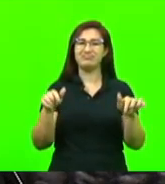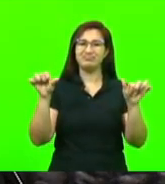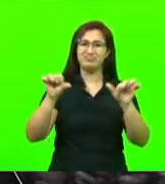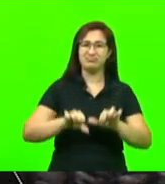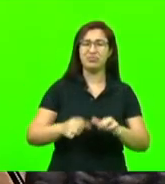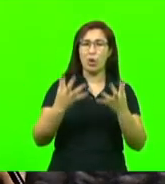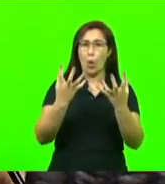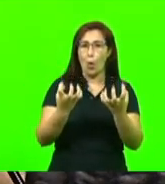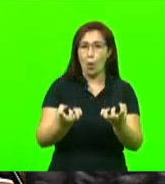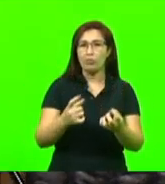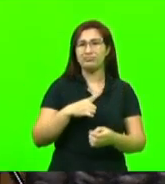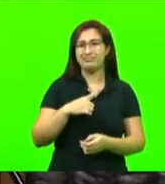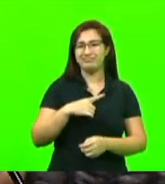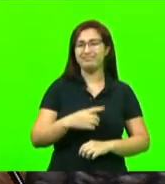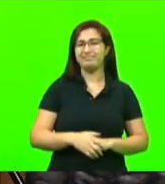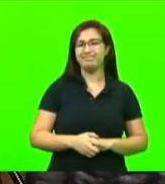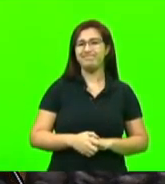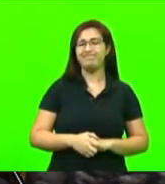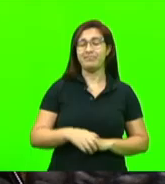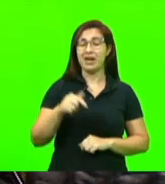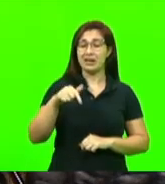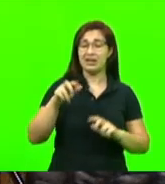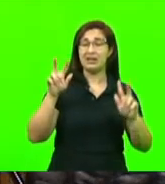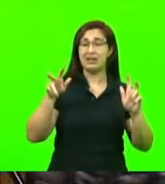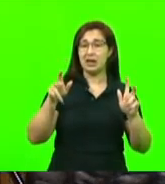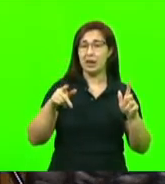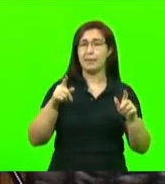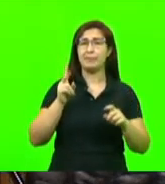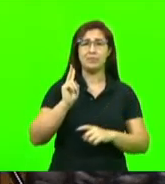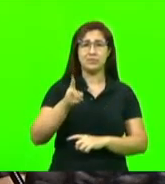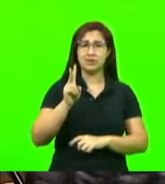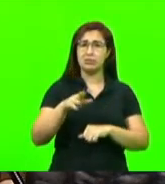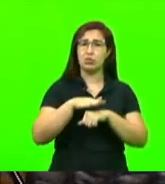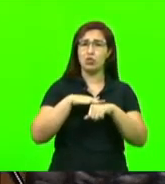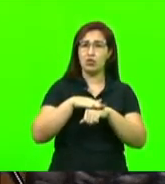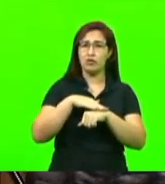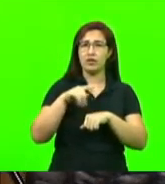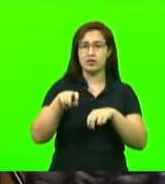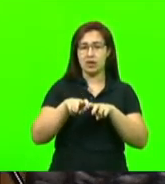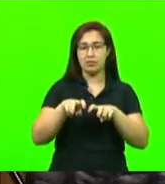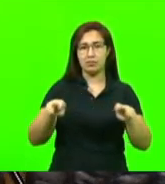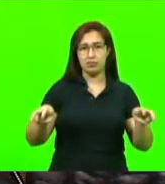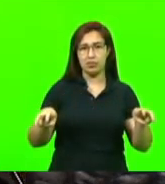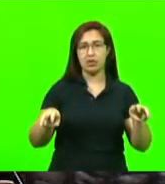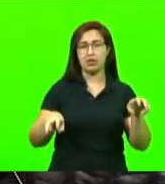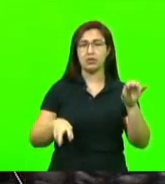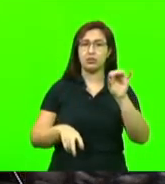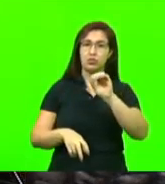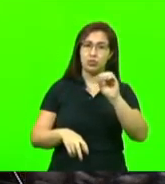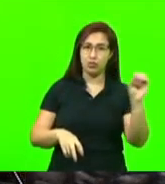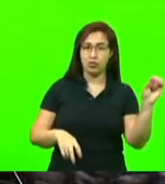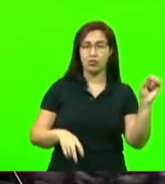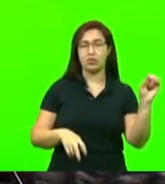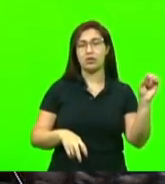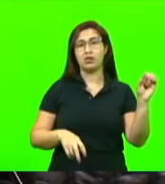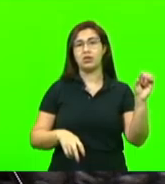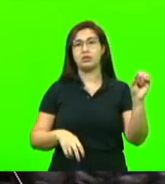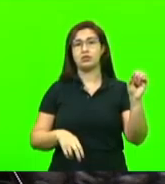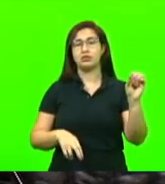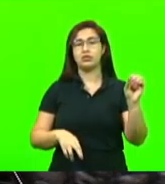tratado desse assunto aqui, e a bancada, chamada Bancada do Oeste, tem tido, o deputado Maurício, uma